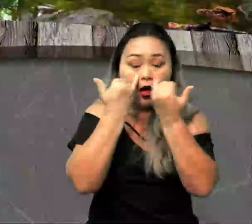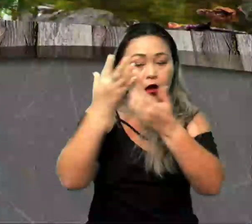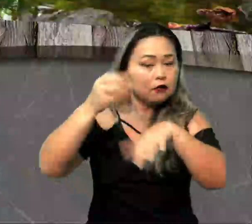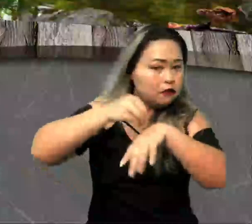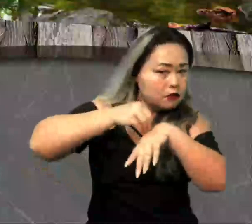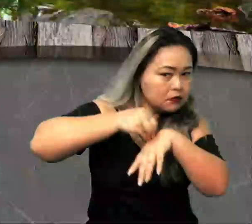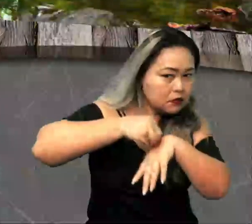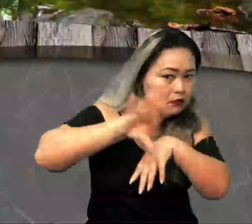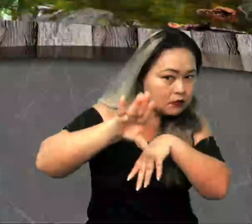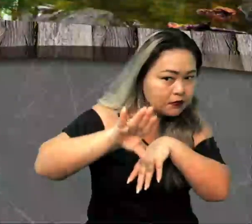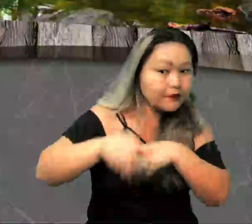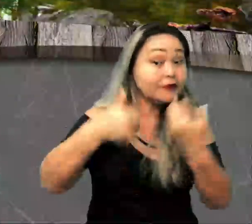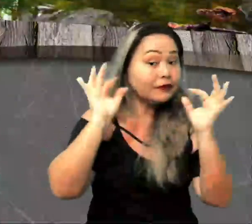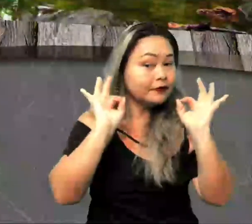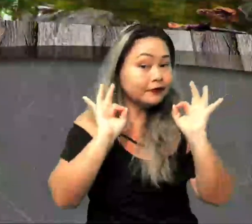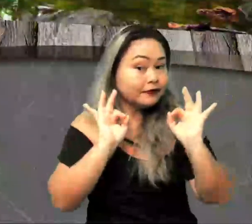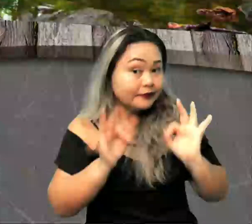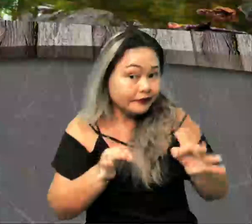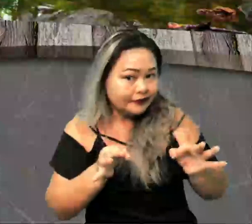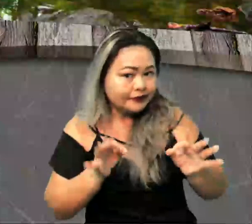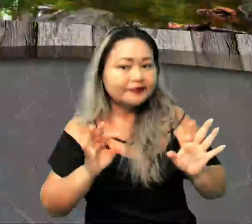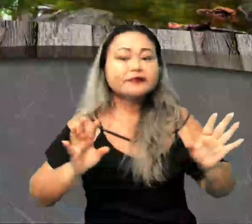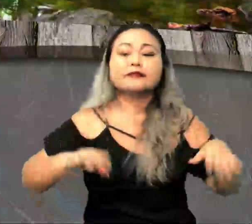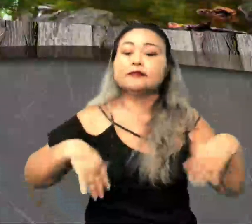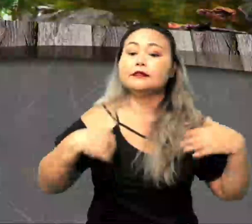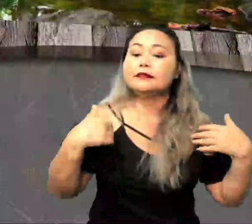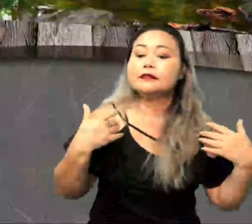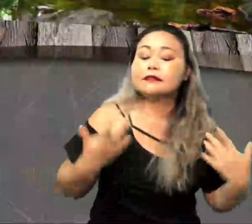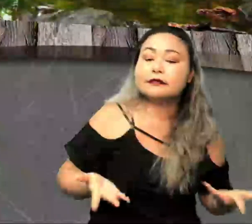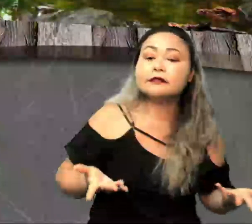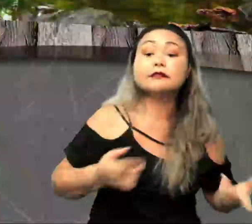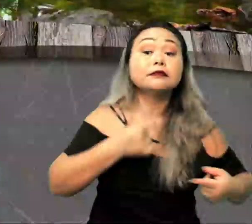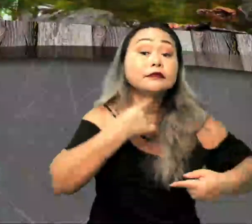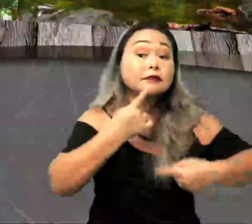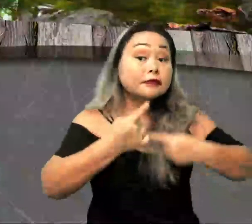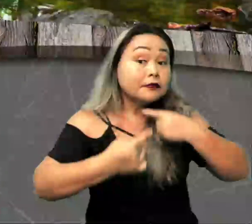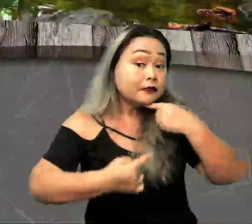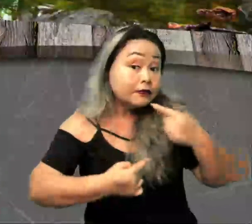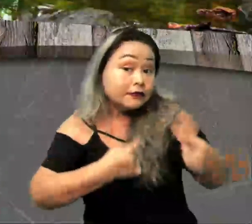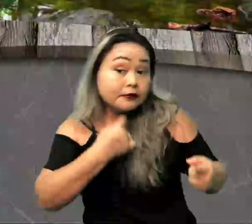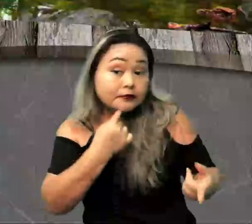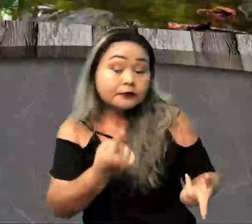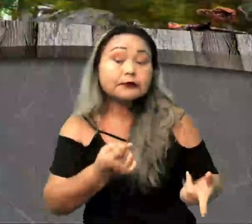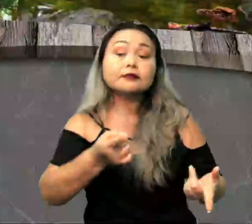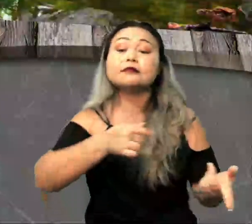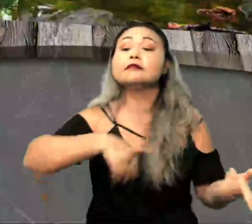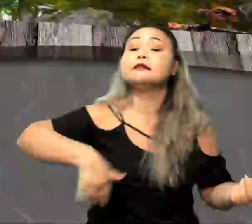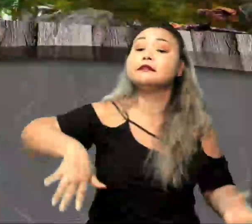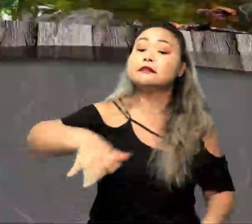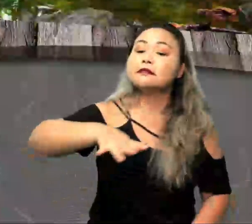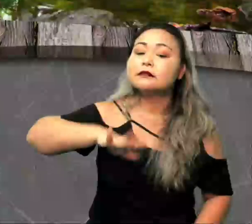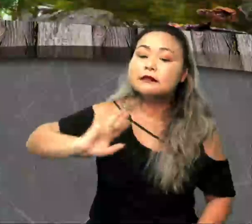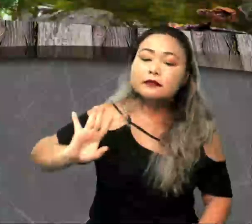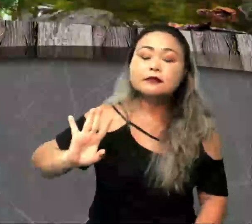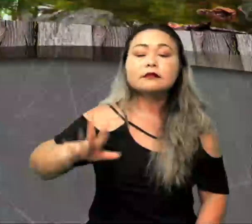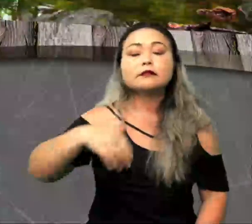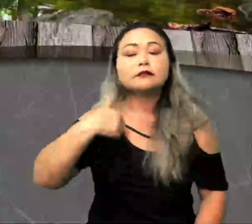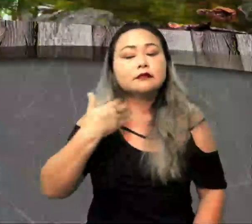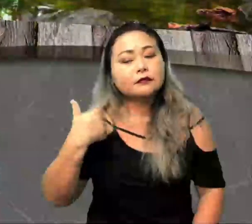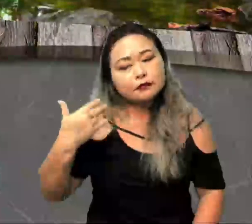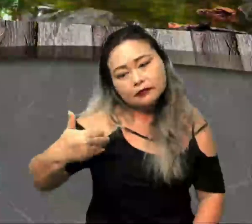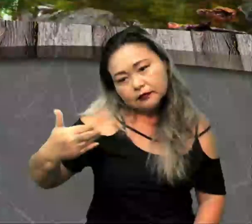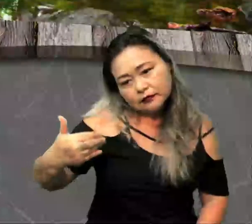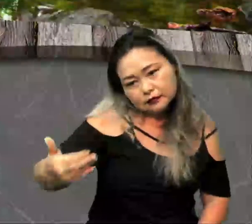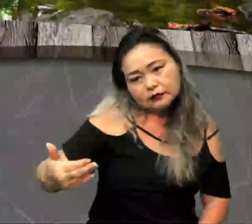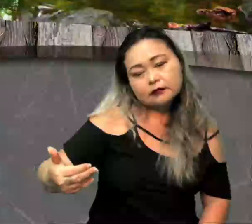para vocês, tá certo? E aí, as dúvidas, todas as situações, né, levantadas durante